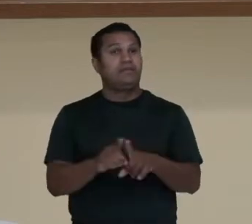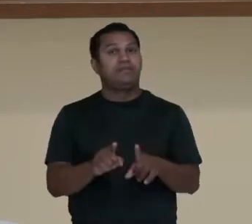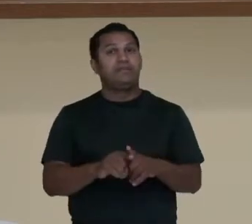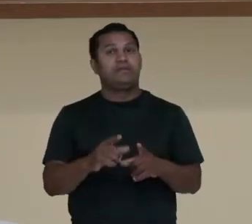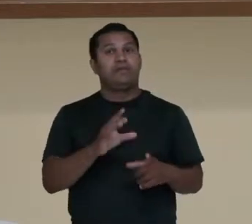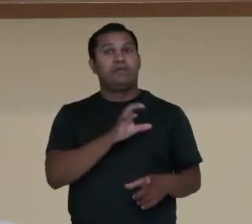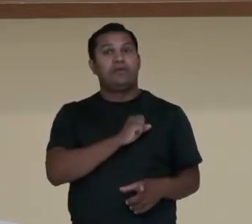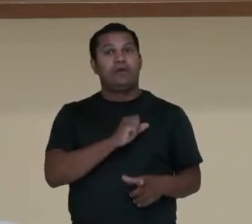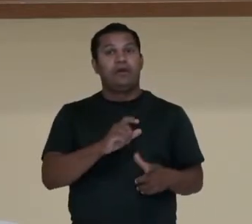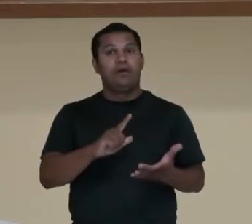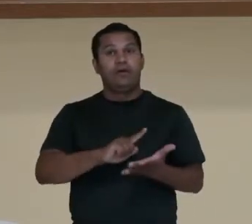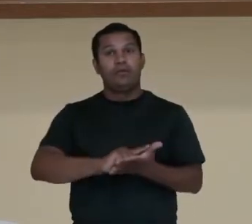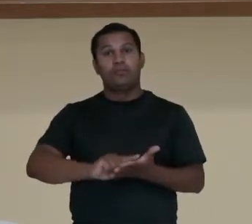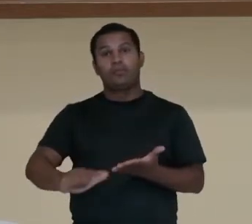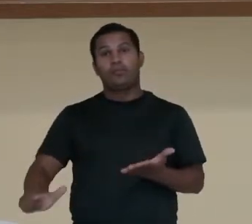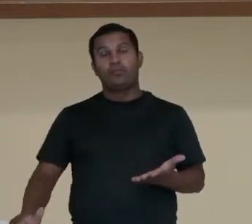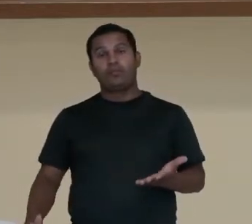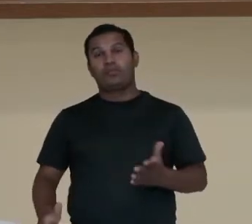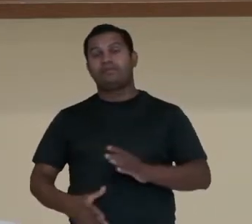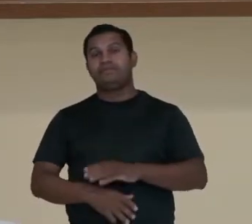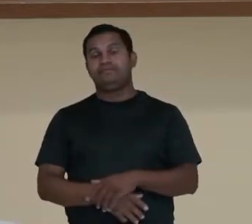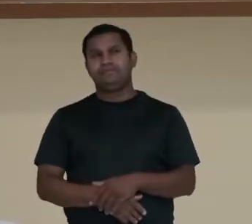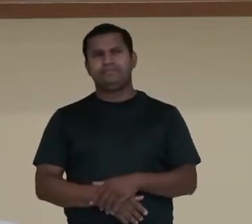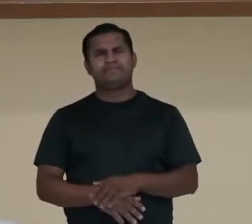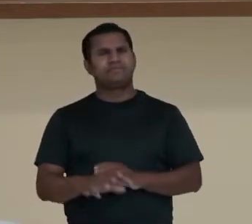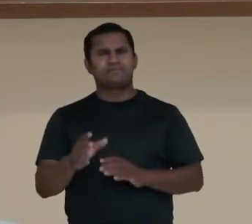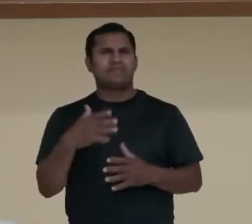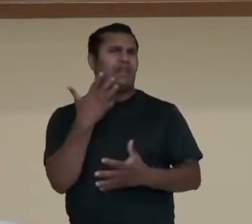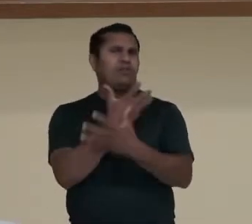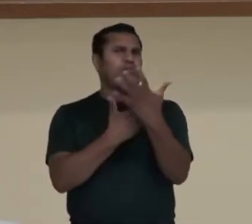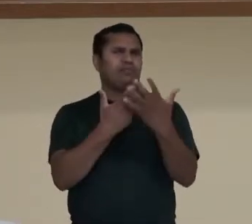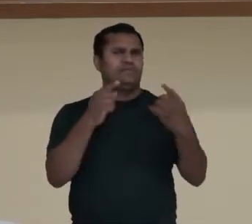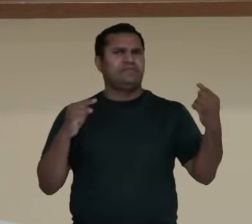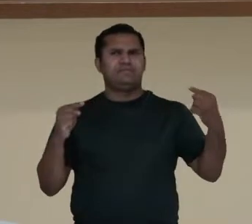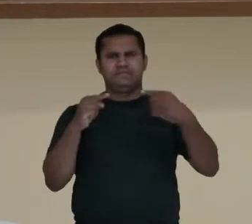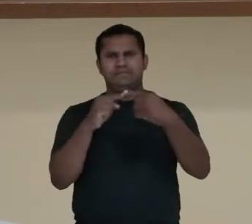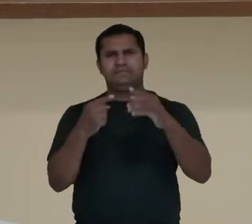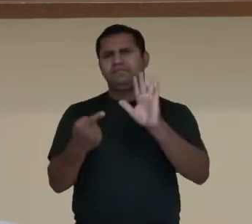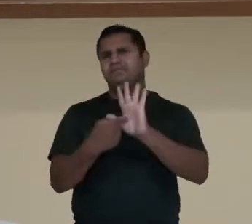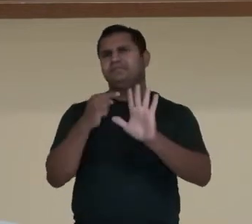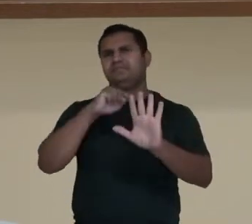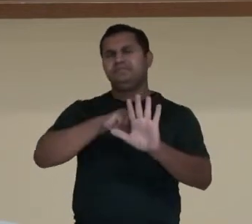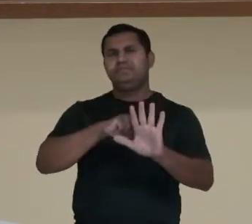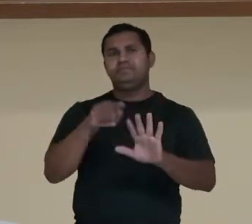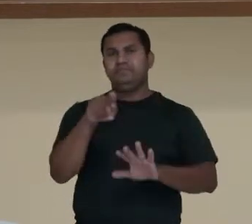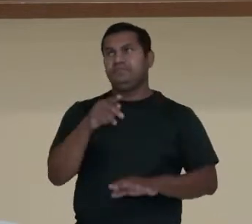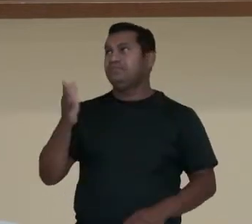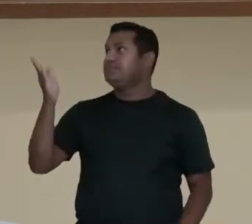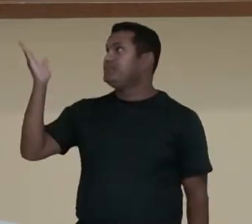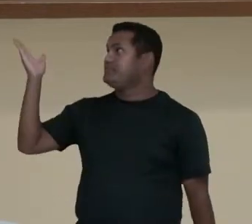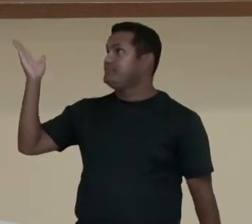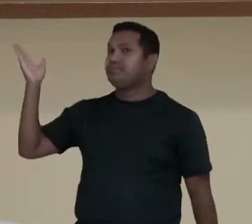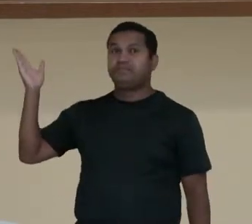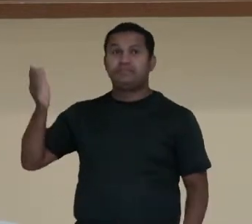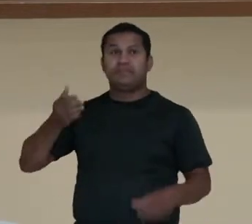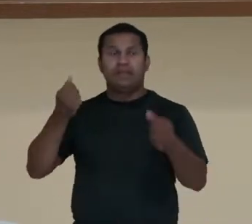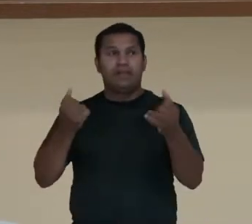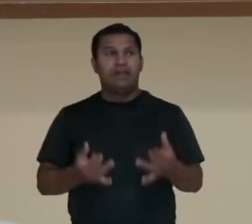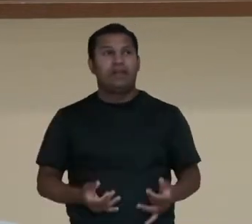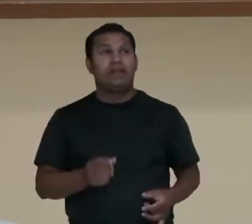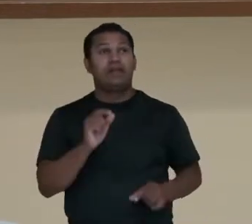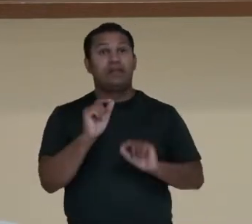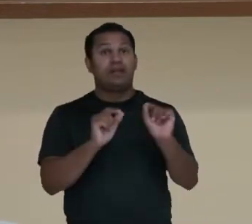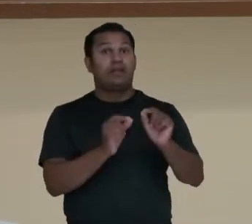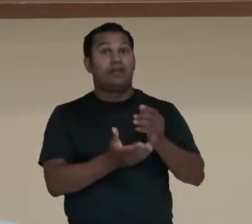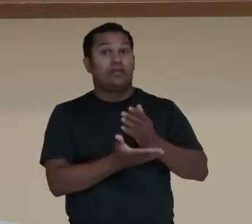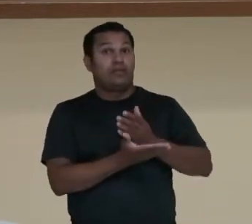baby com quem ele fala. Na primeira estrofe aqui, ele se sente apagado, apaga meus